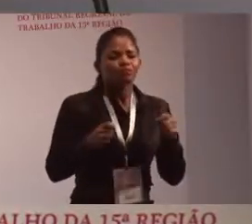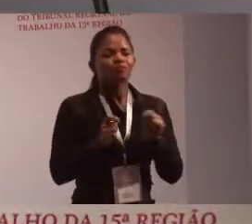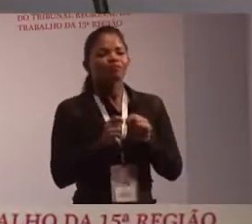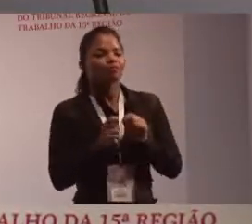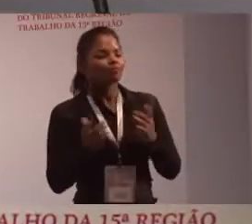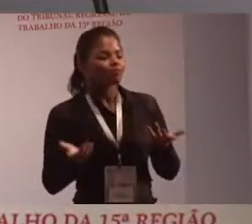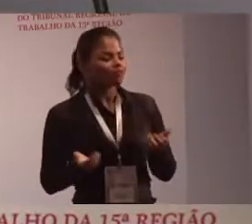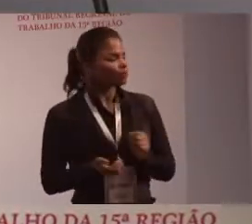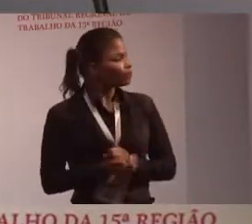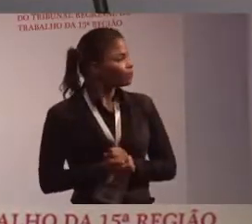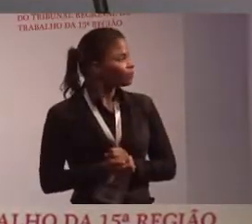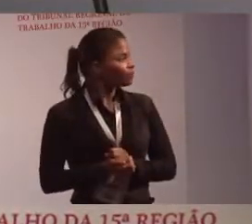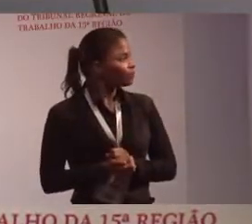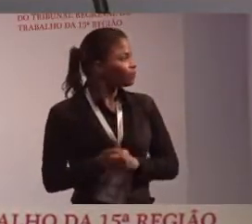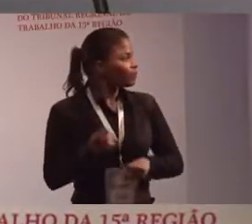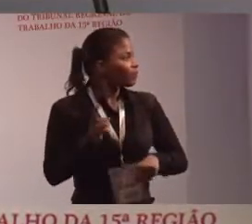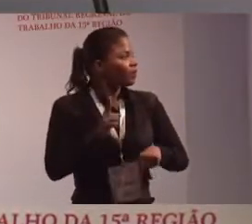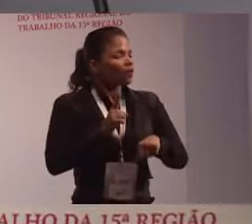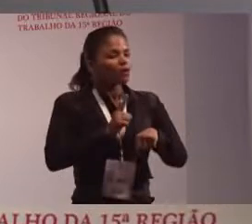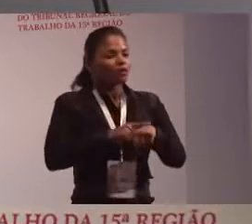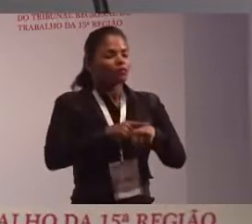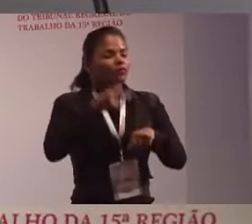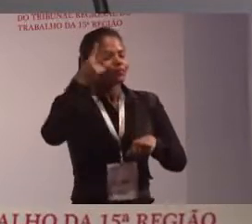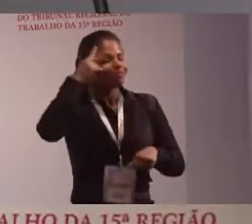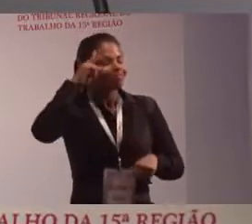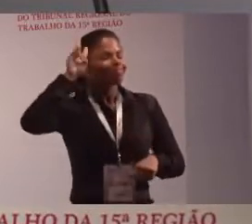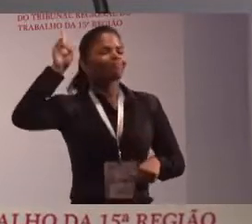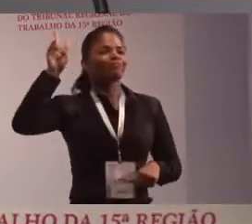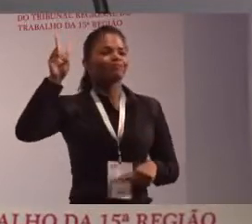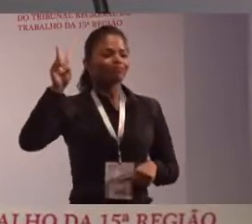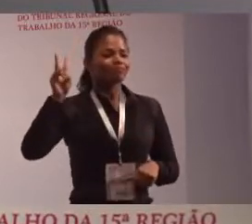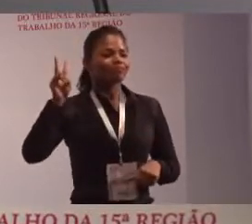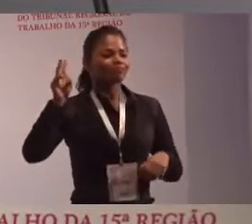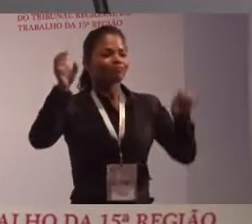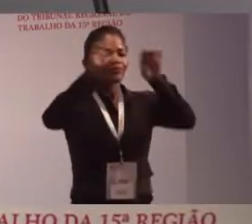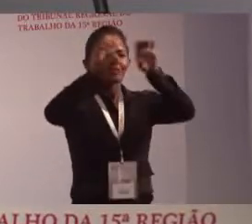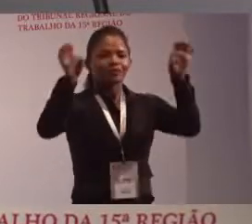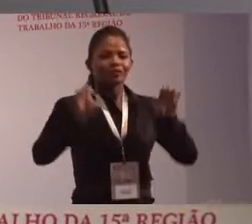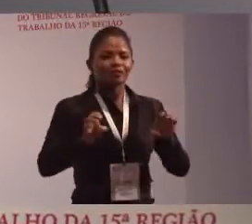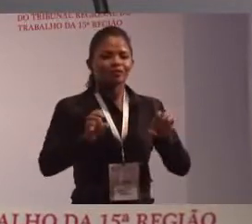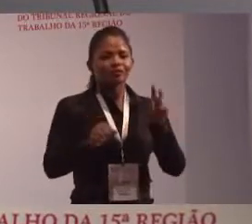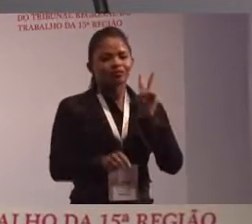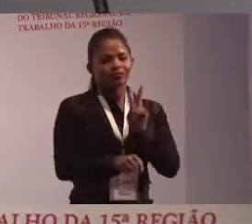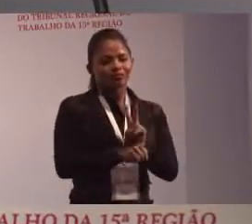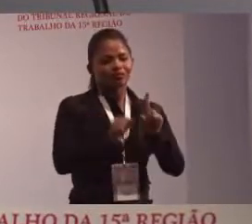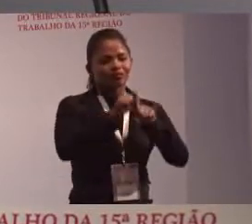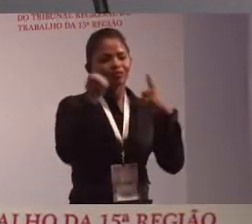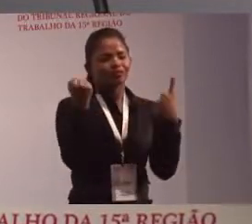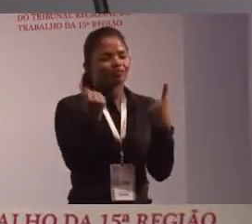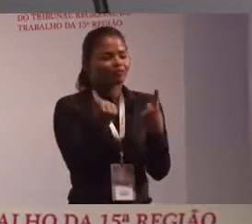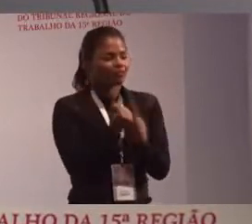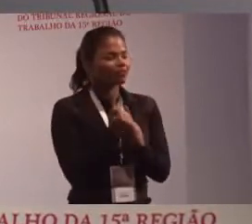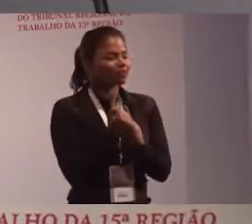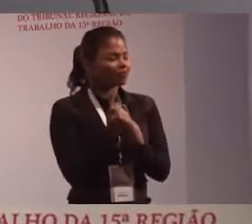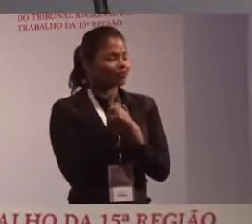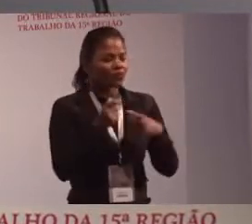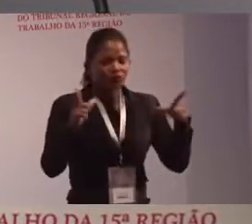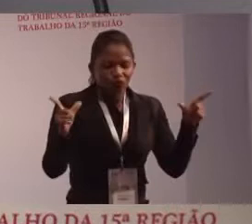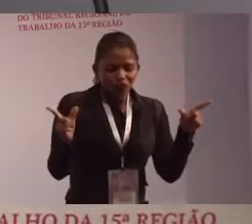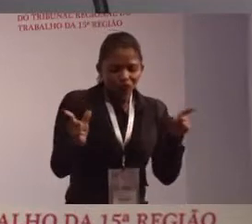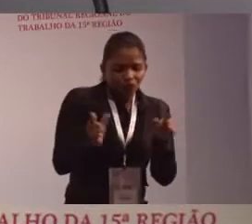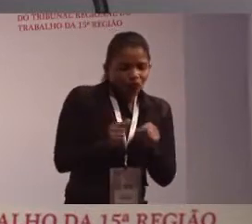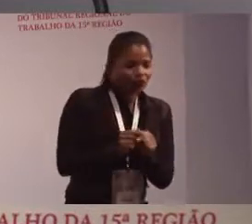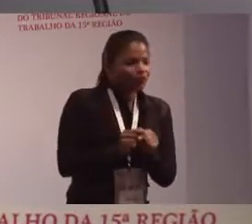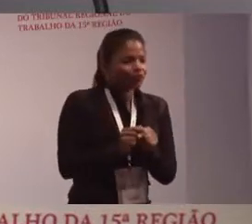voltando. É tempo de repensar os sistemas de proteção social. Não necessariamente reduzir, cortar